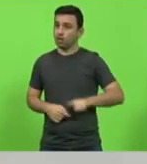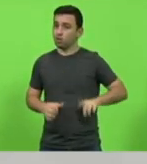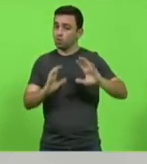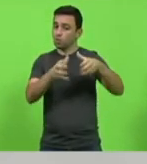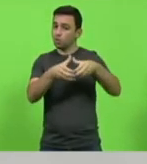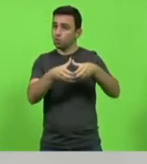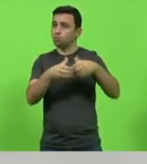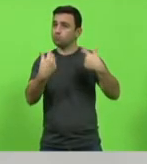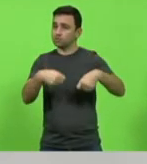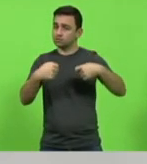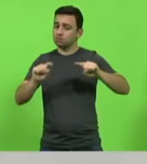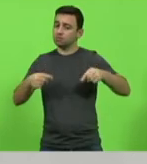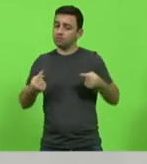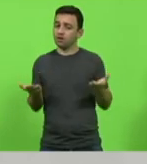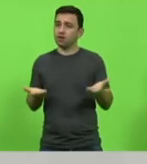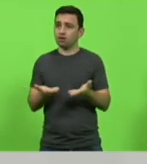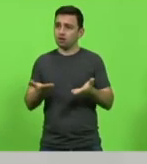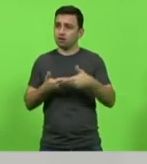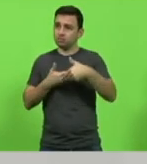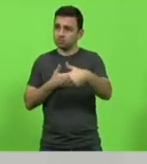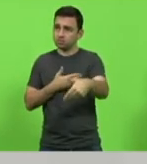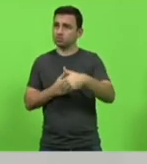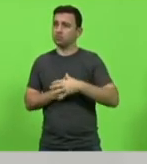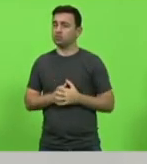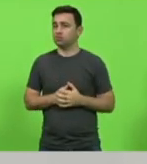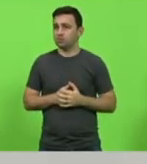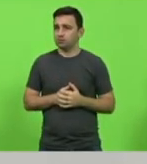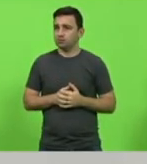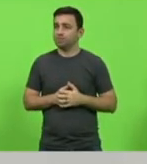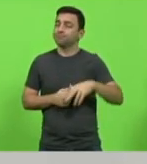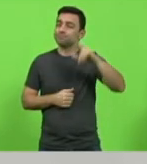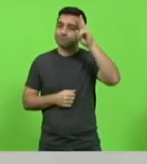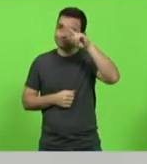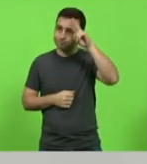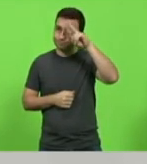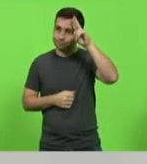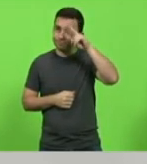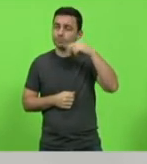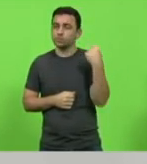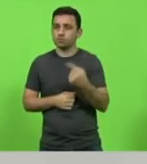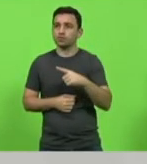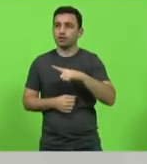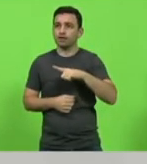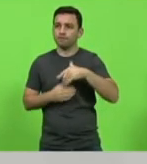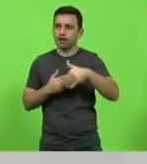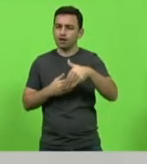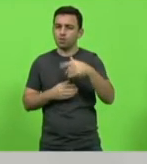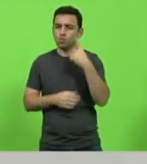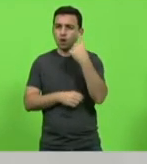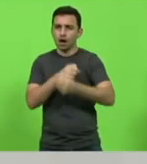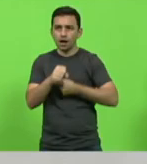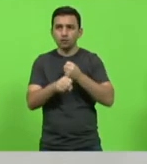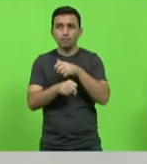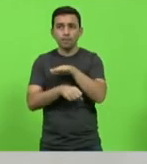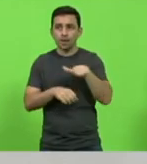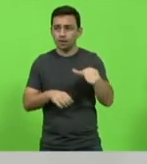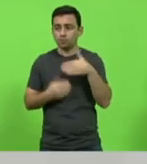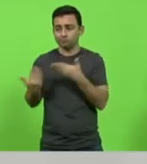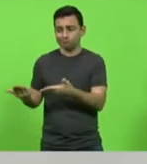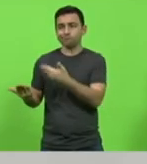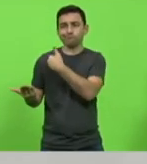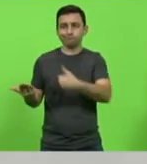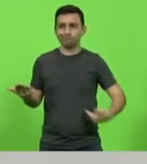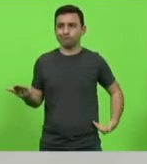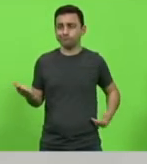os desafios que se colocam a partir de agora Lembrando que nós temos um ano e meio deste mandato um